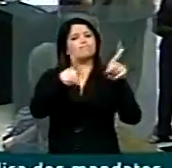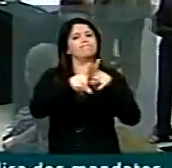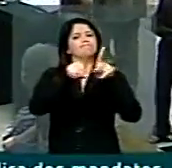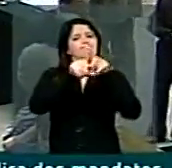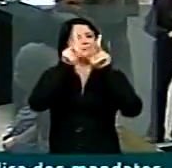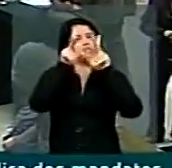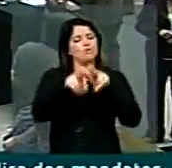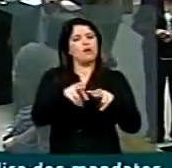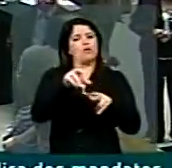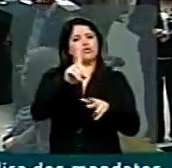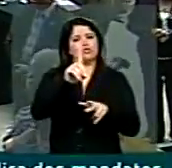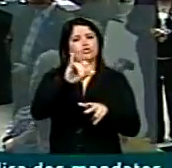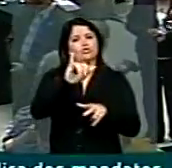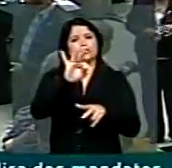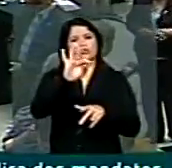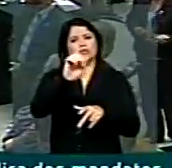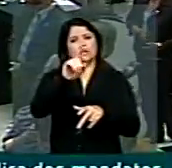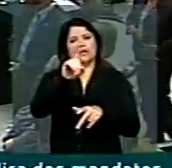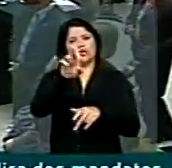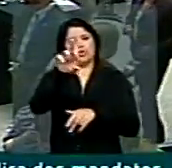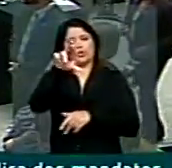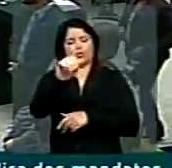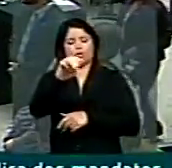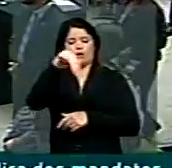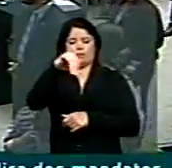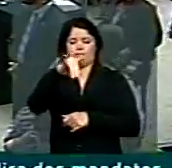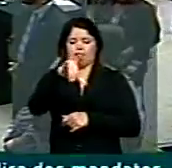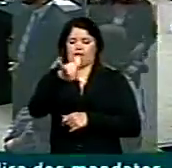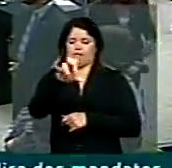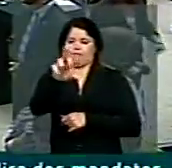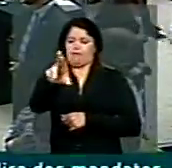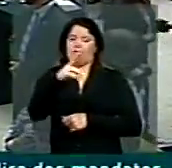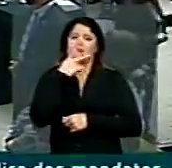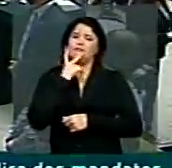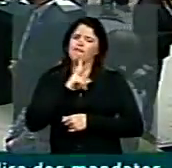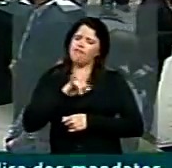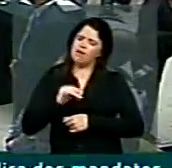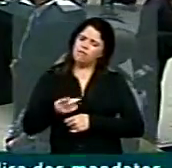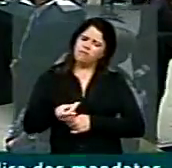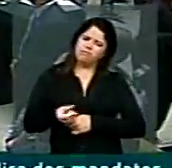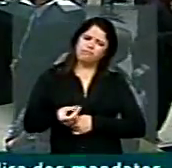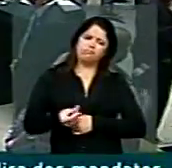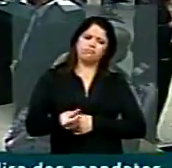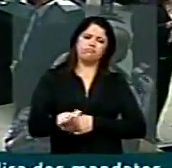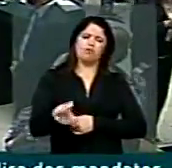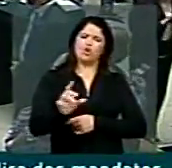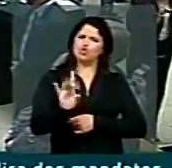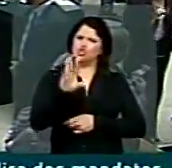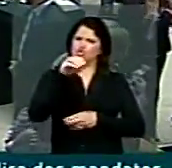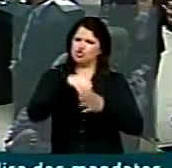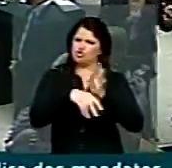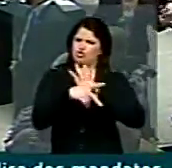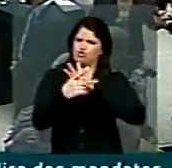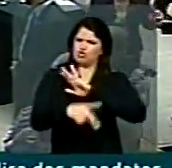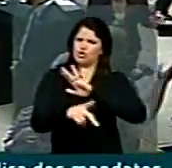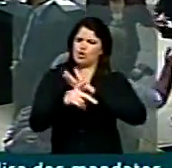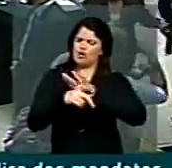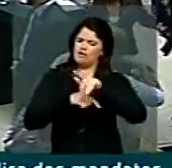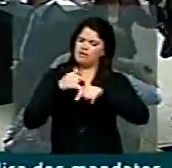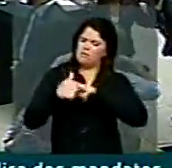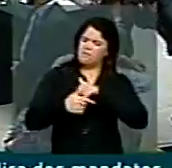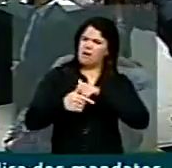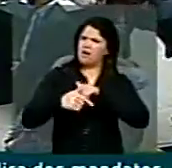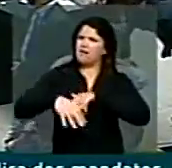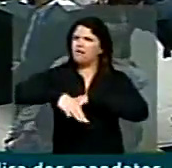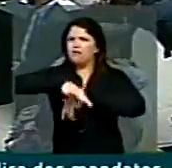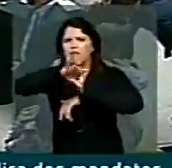da ditadura militar. Ele se perpetuará não só na sua obra